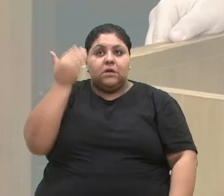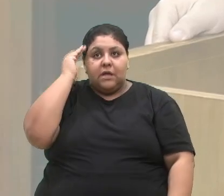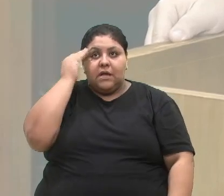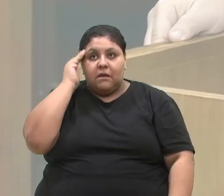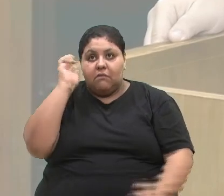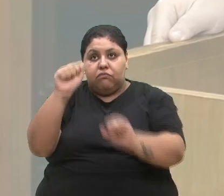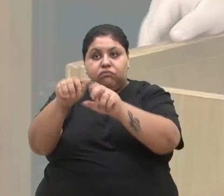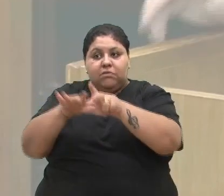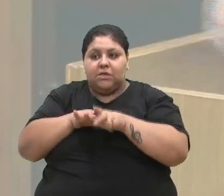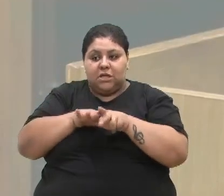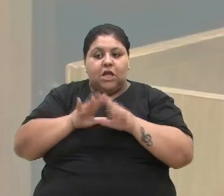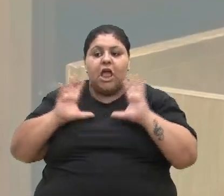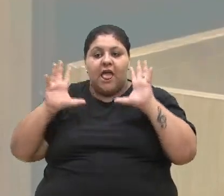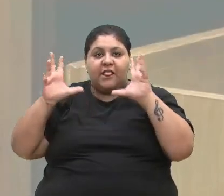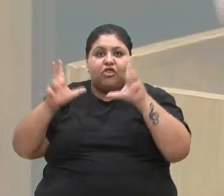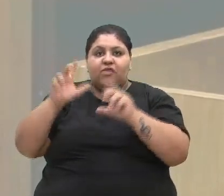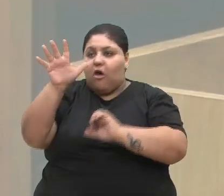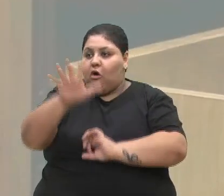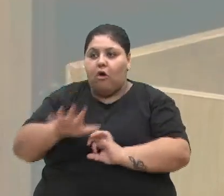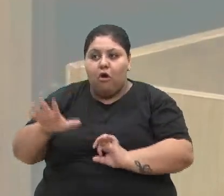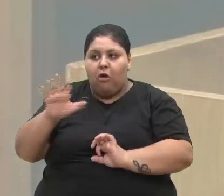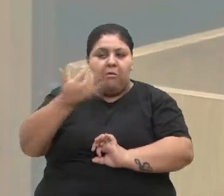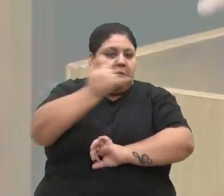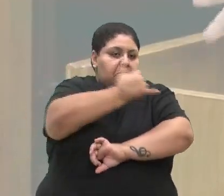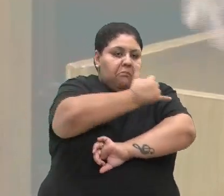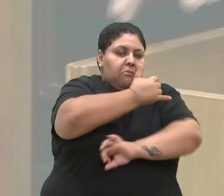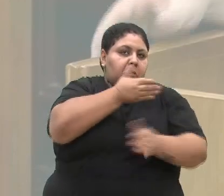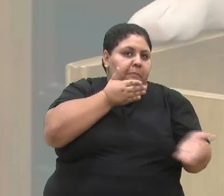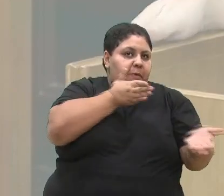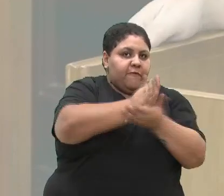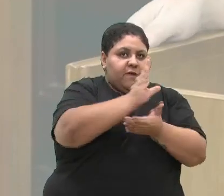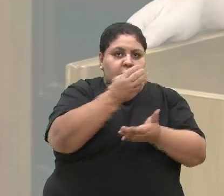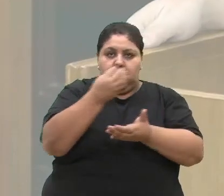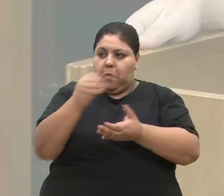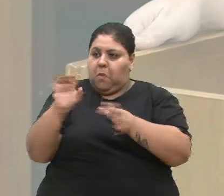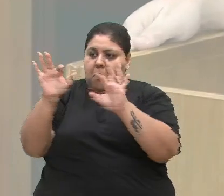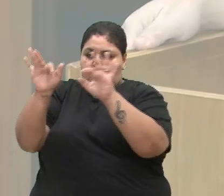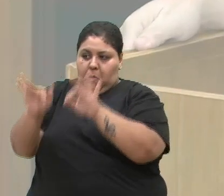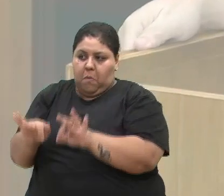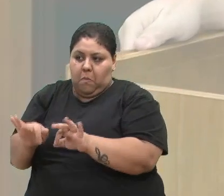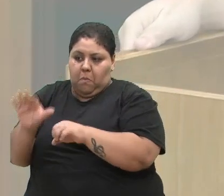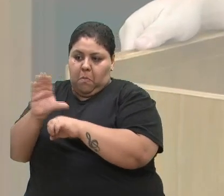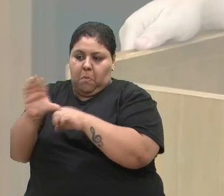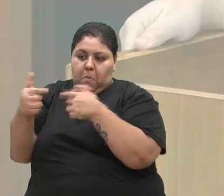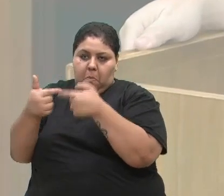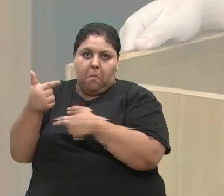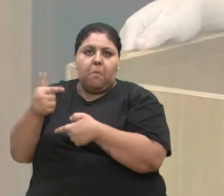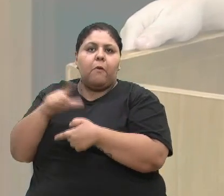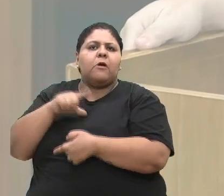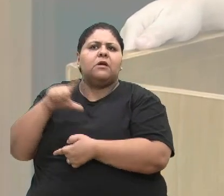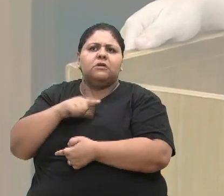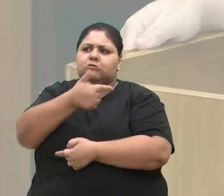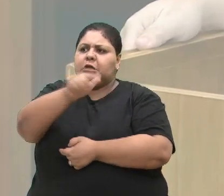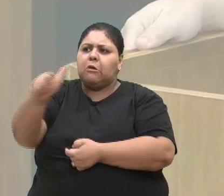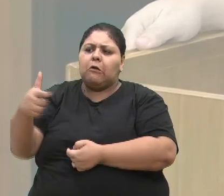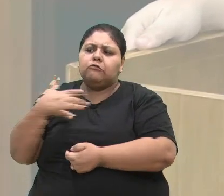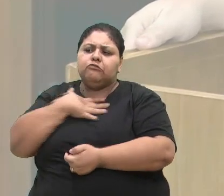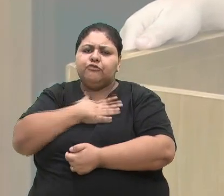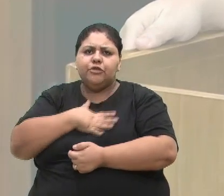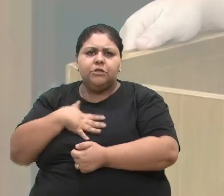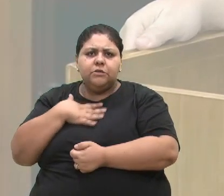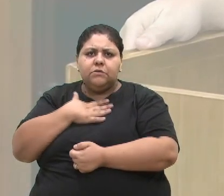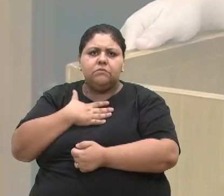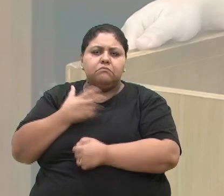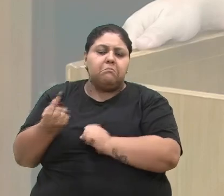é soberano e que, se passar ou se for derrubadas as inconstitucionalidades, existem outros meios